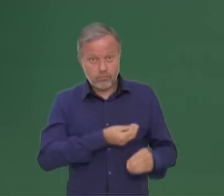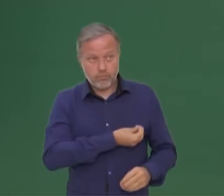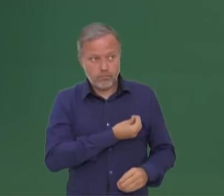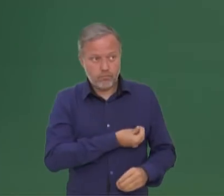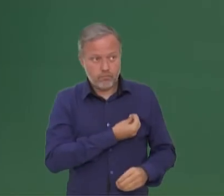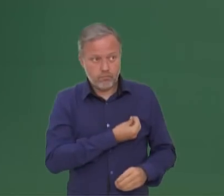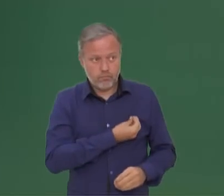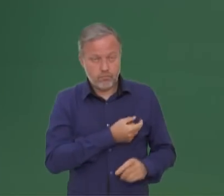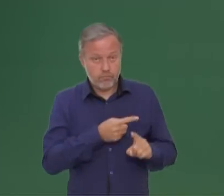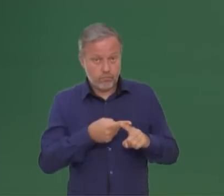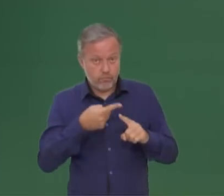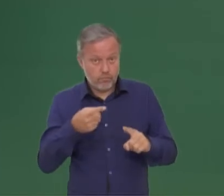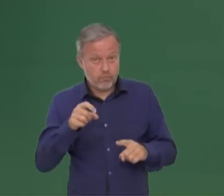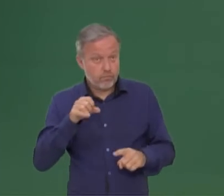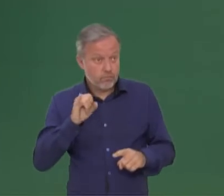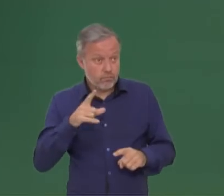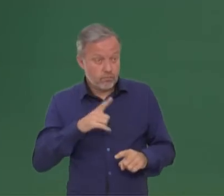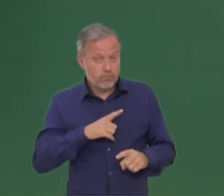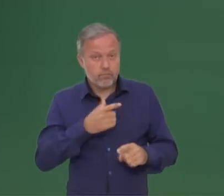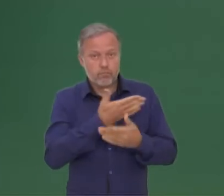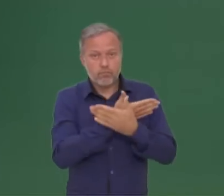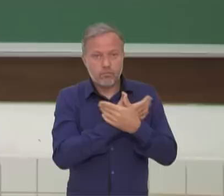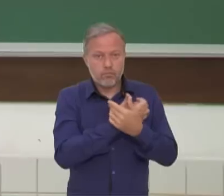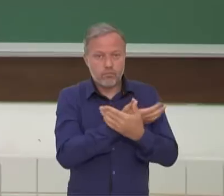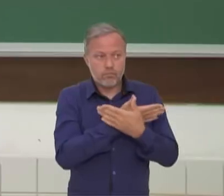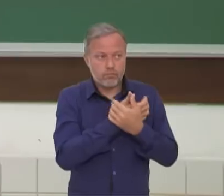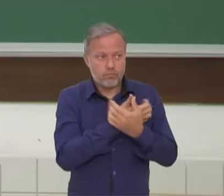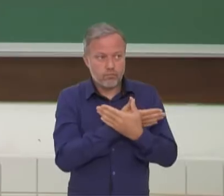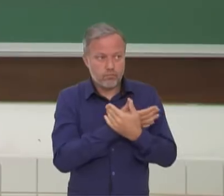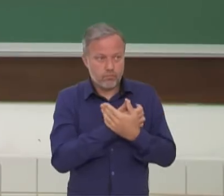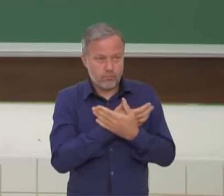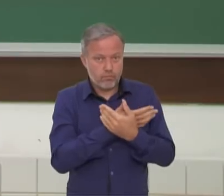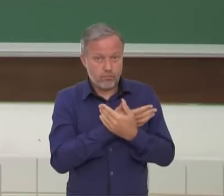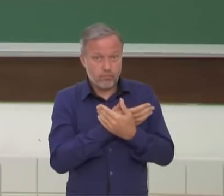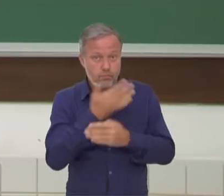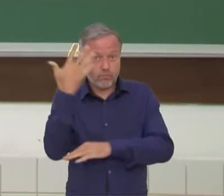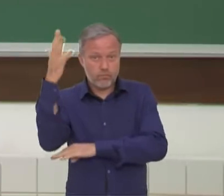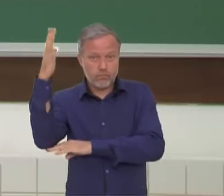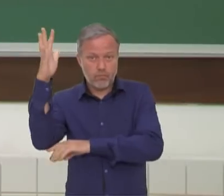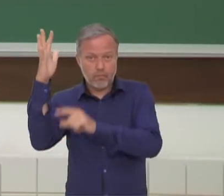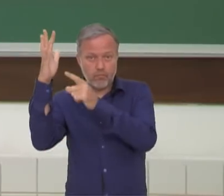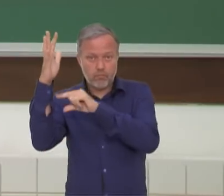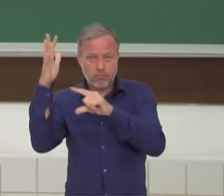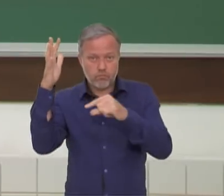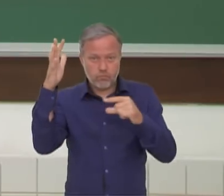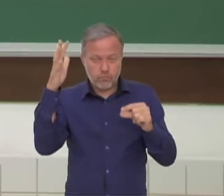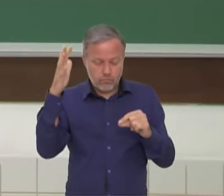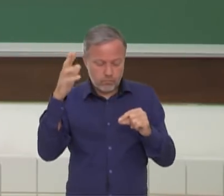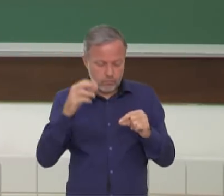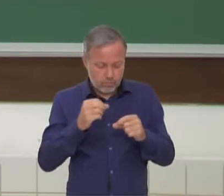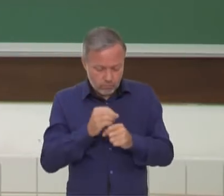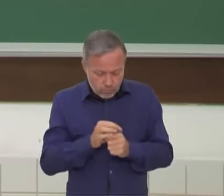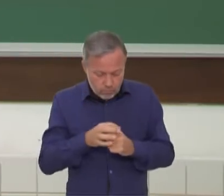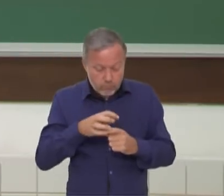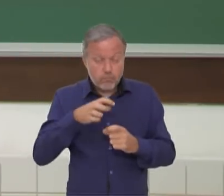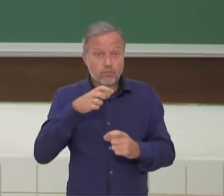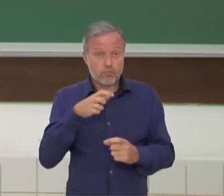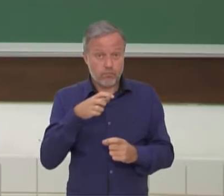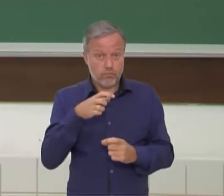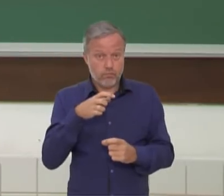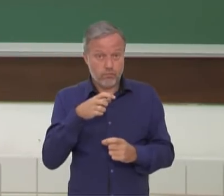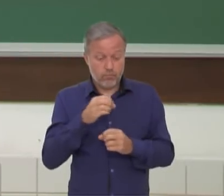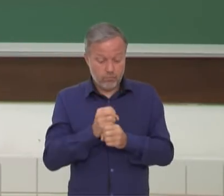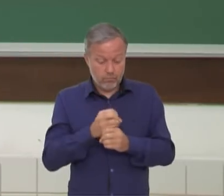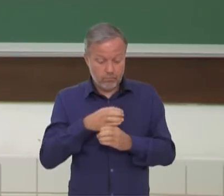vivos. Mas se eu pegar essa borboleta, se eu pegar essa folha dessa árvore e ampliar uma estrutura do corpo deles,